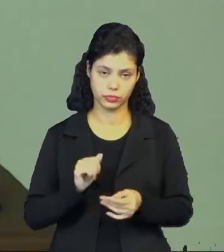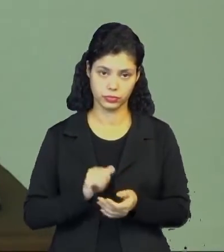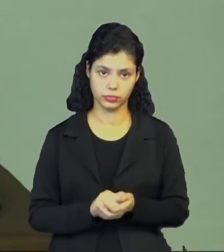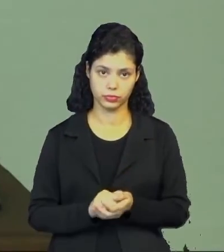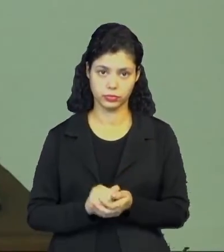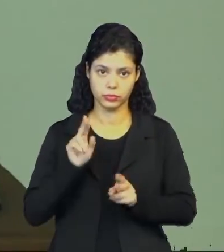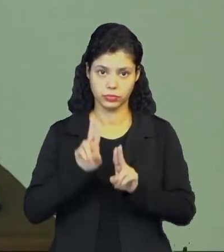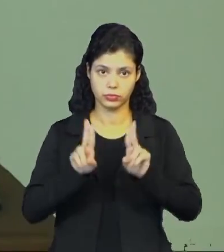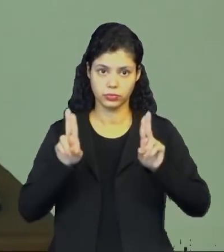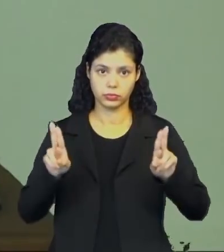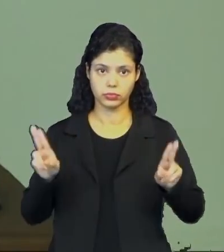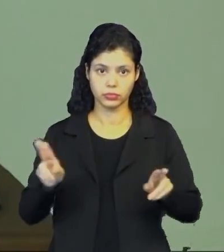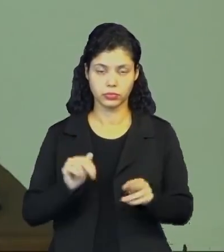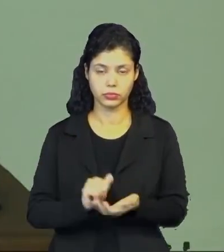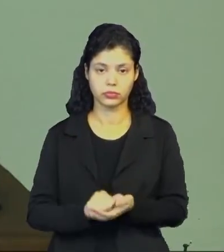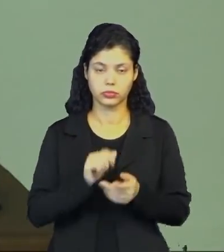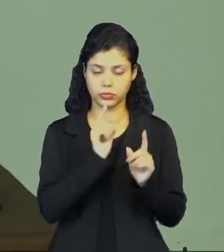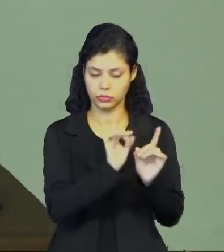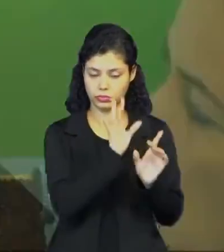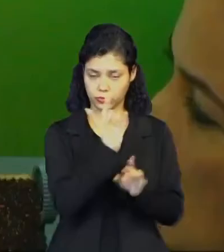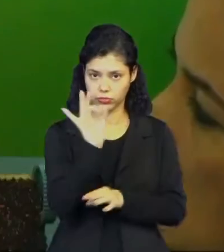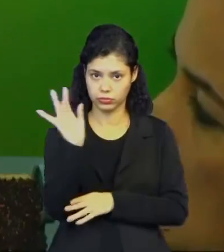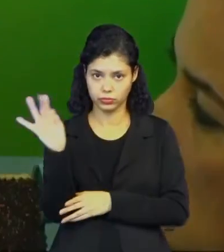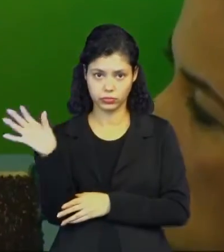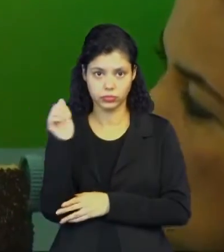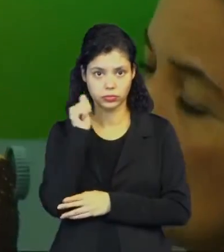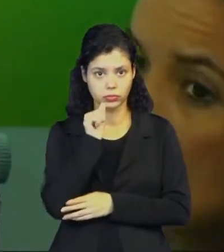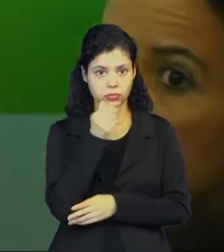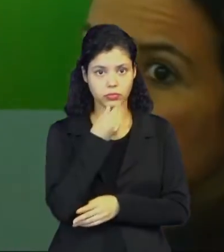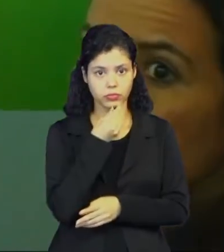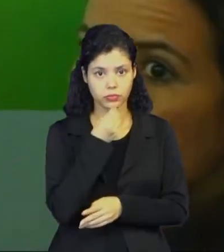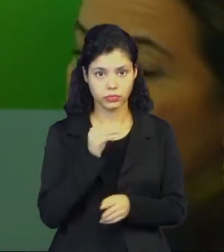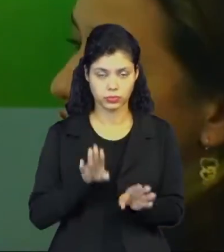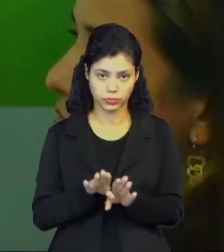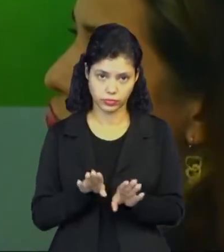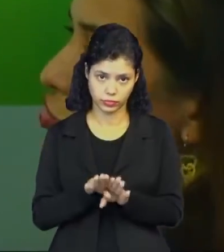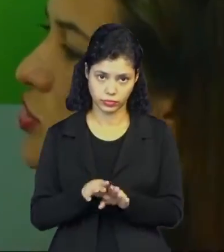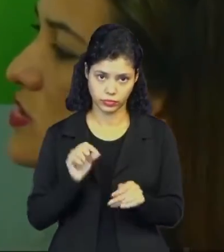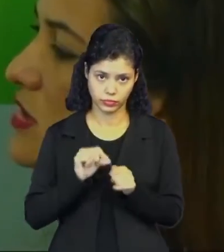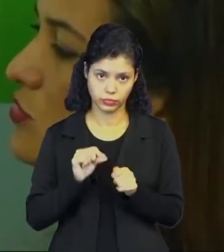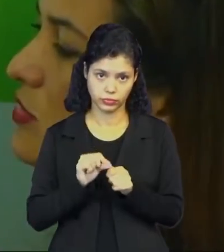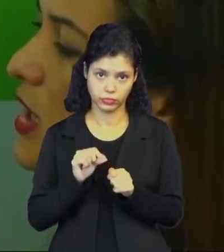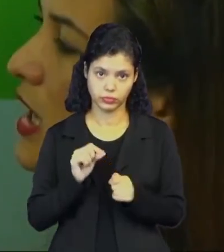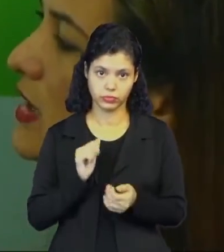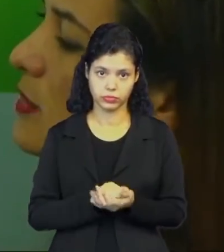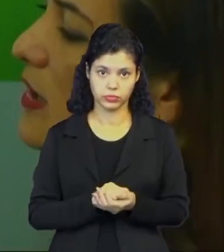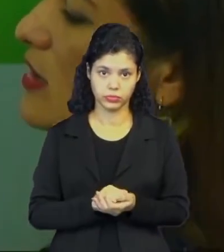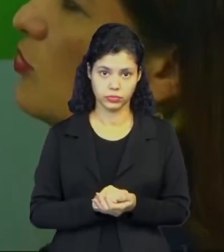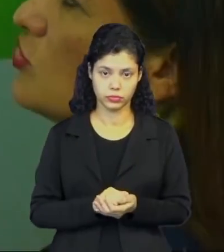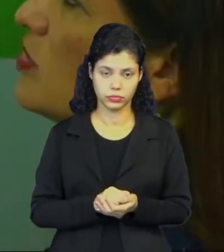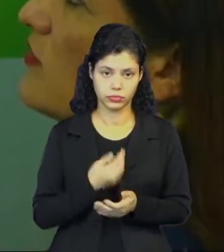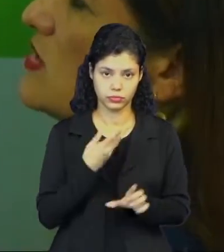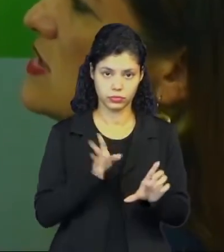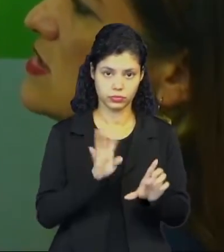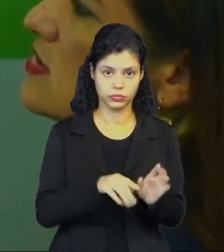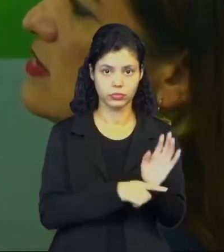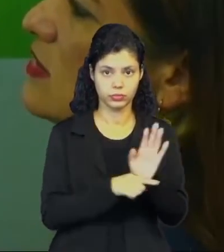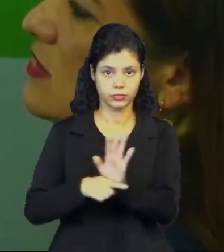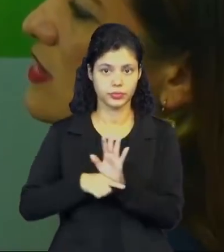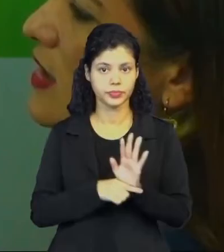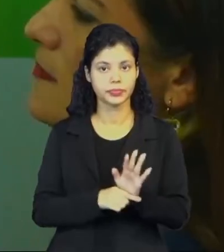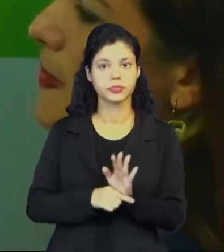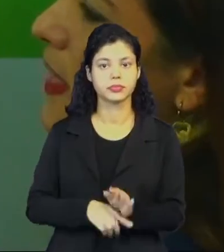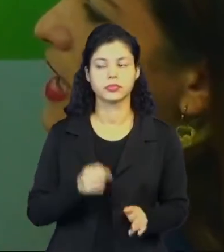entrada. Você tem aqui separadamente, ó, o valor de meninas e meninos, que você constrói usando a tabela que eu mostrei para